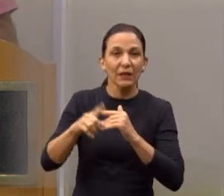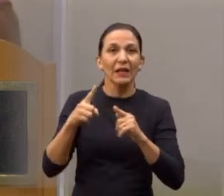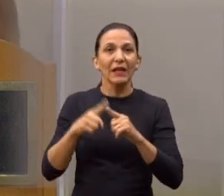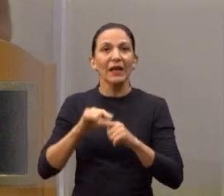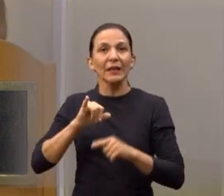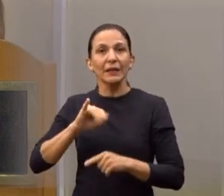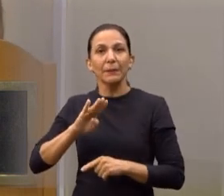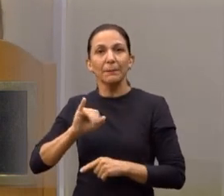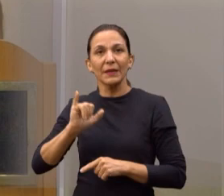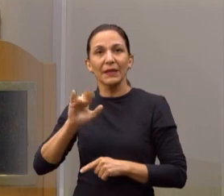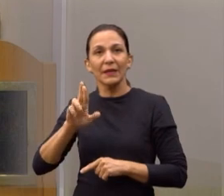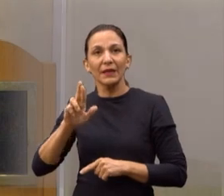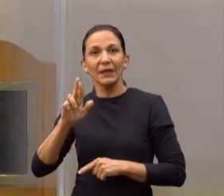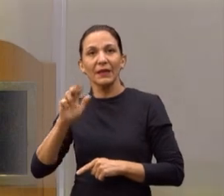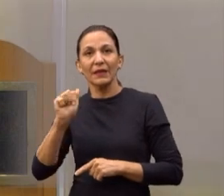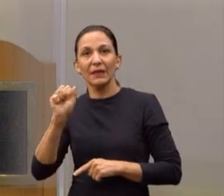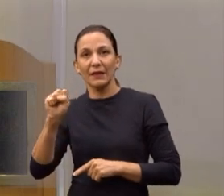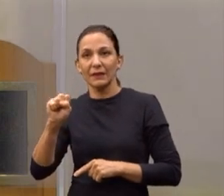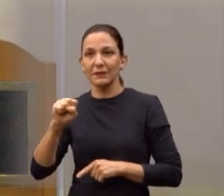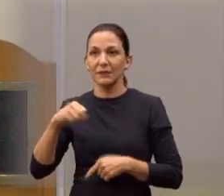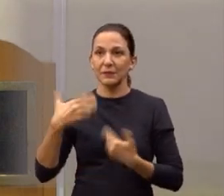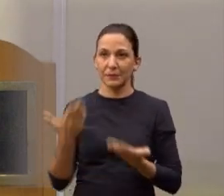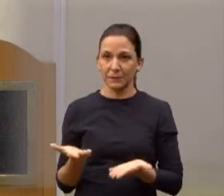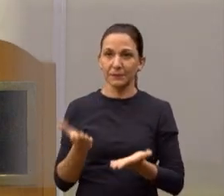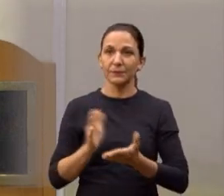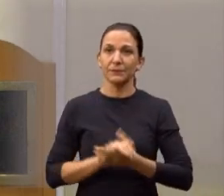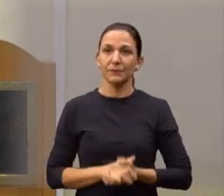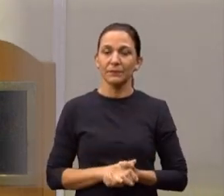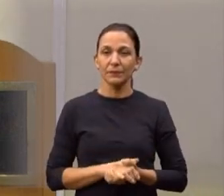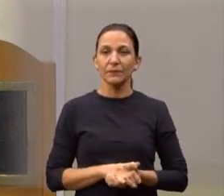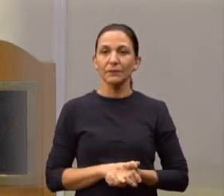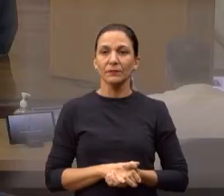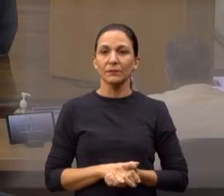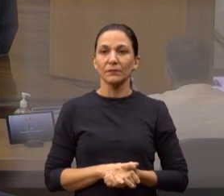jardins de graça agora eu vou dar um golinho na água